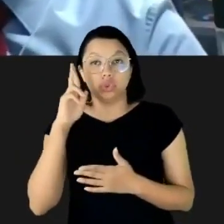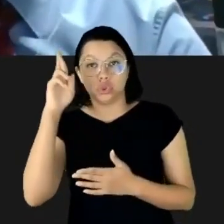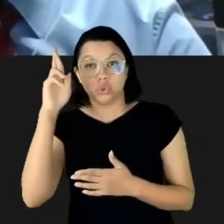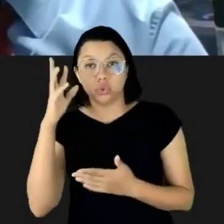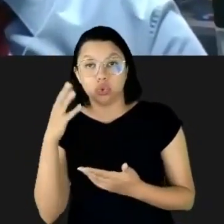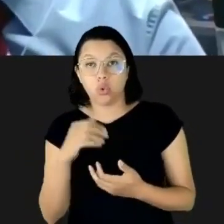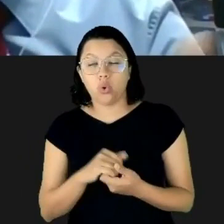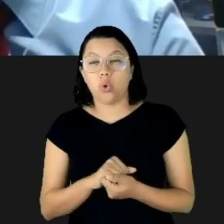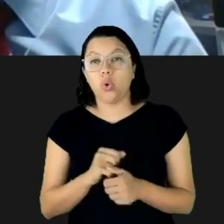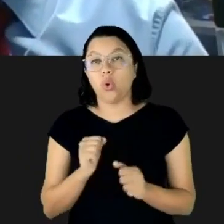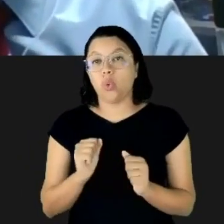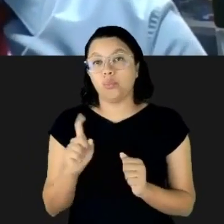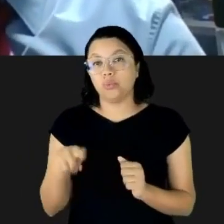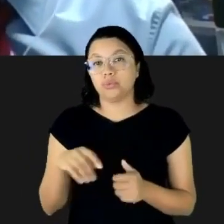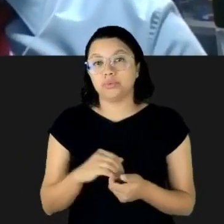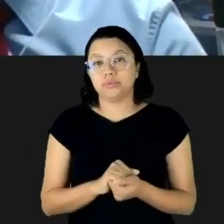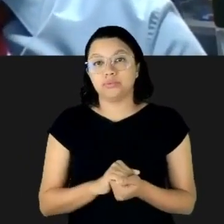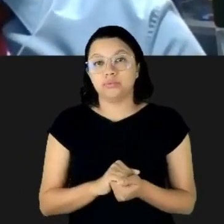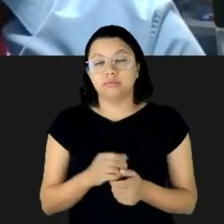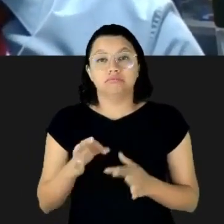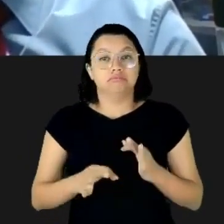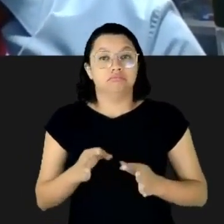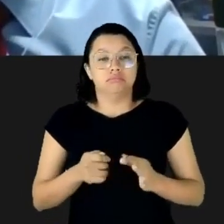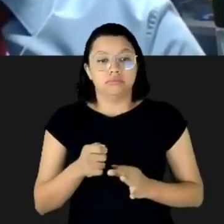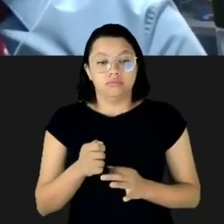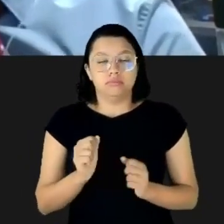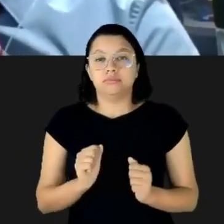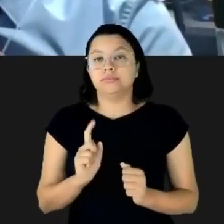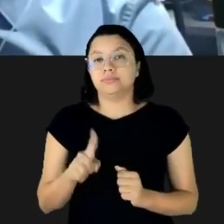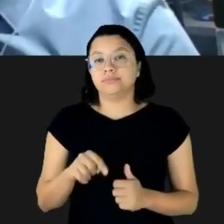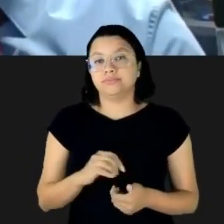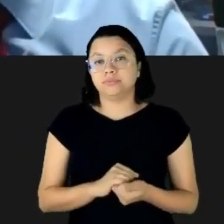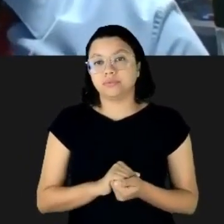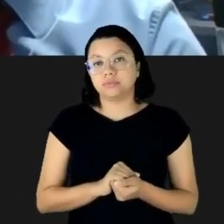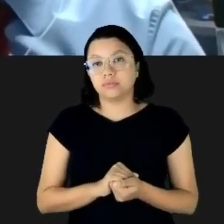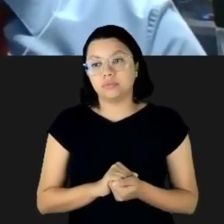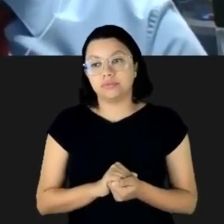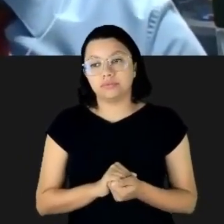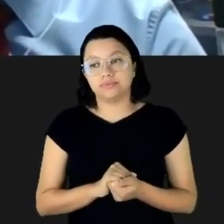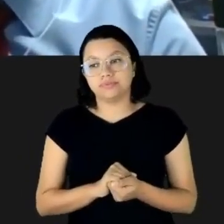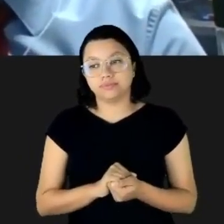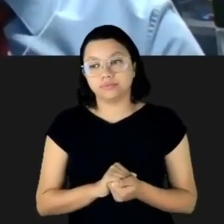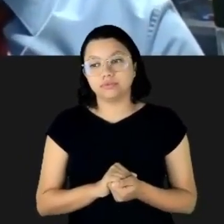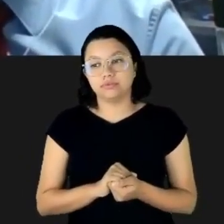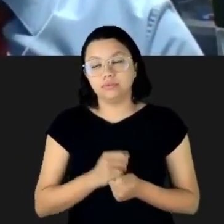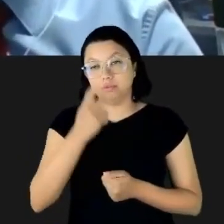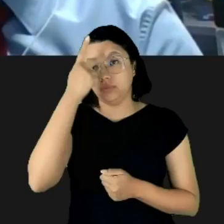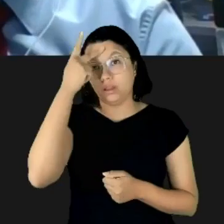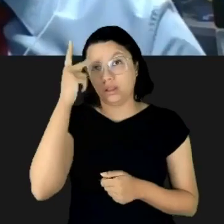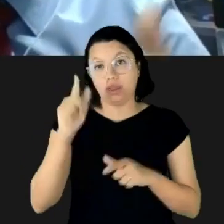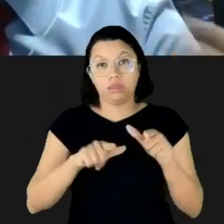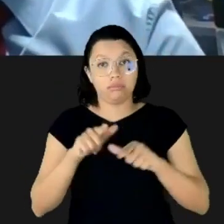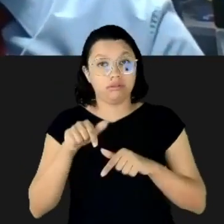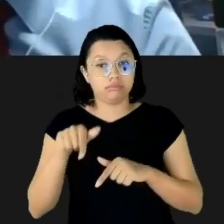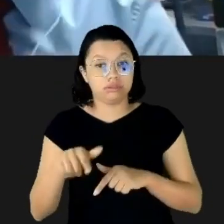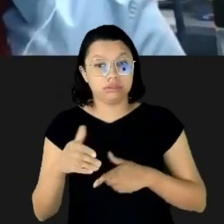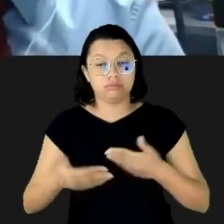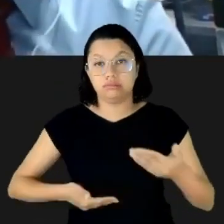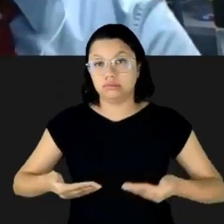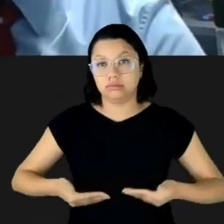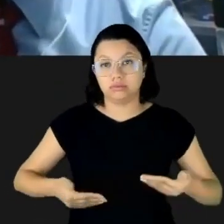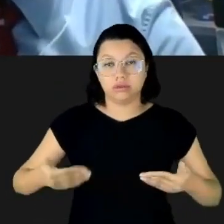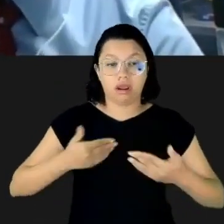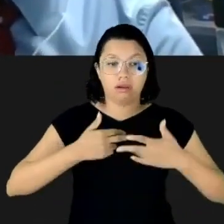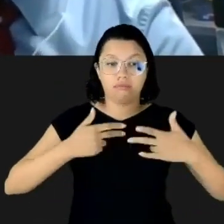diretor de SECOM podemos ser o juiz podemos ser o plantonista o distribuidor